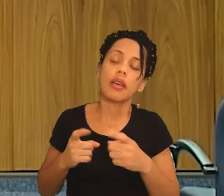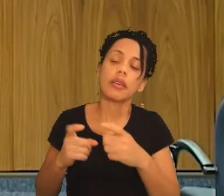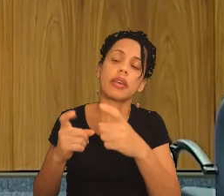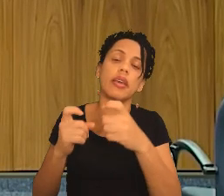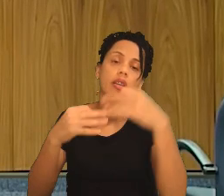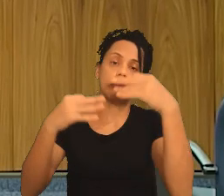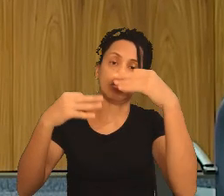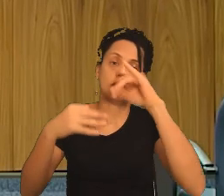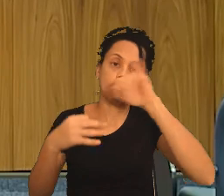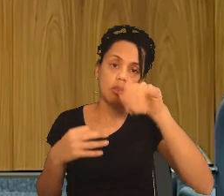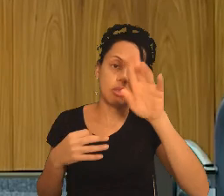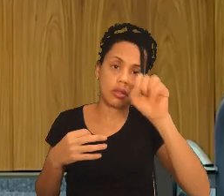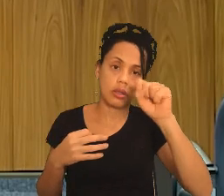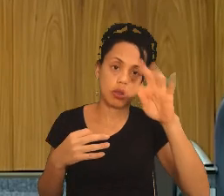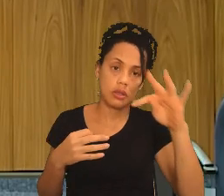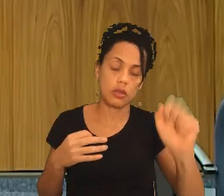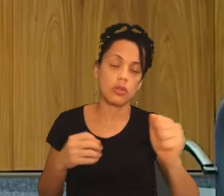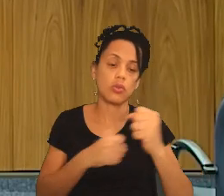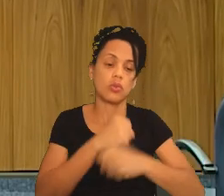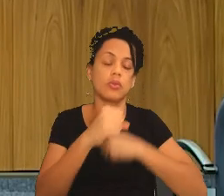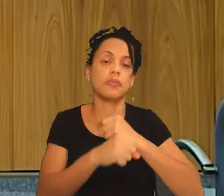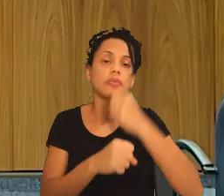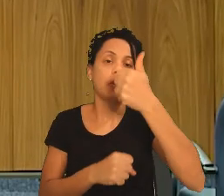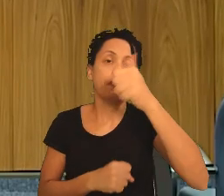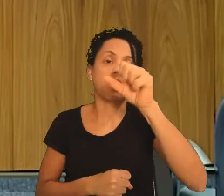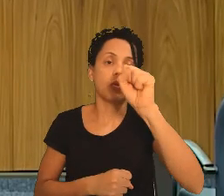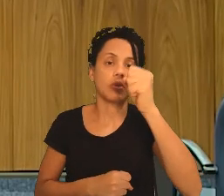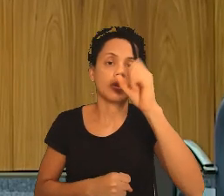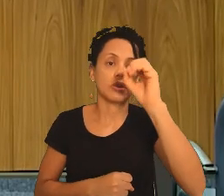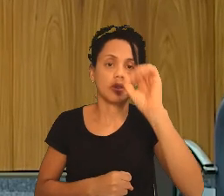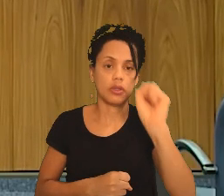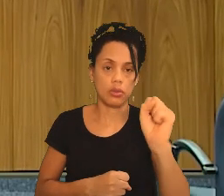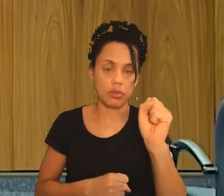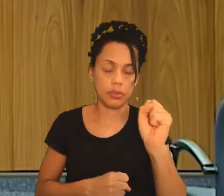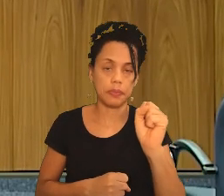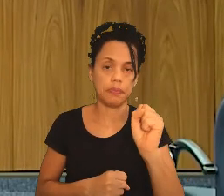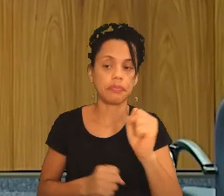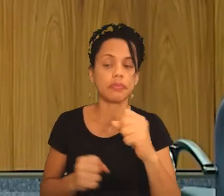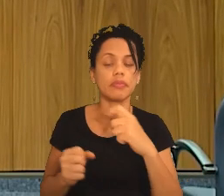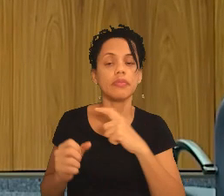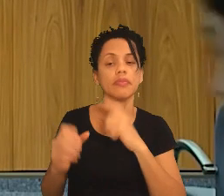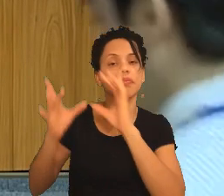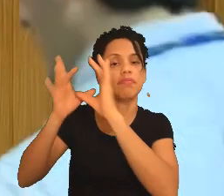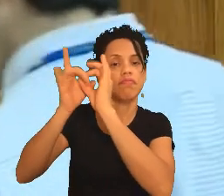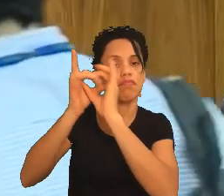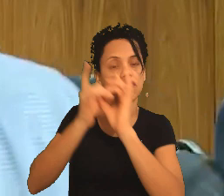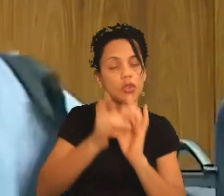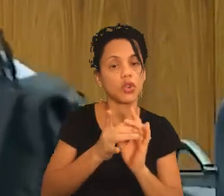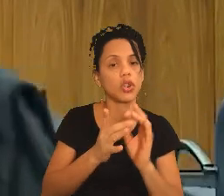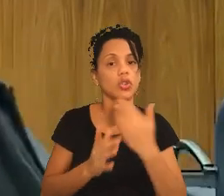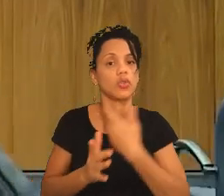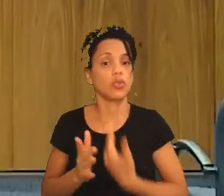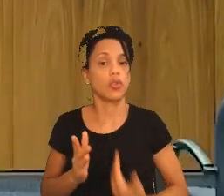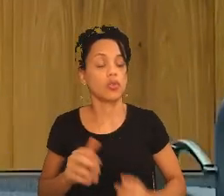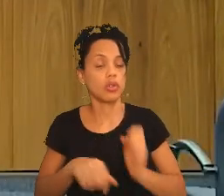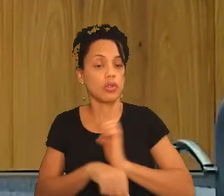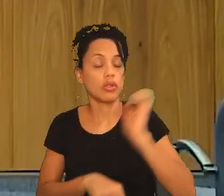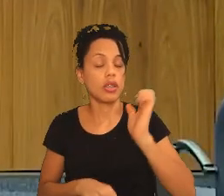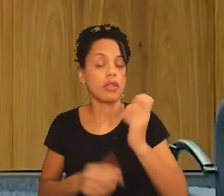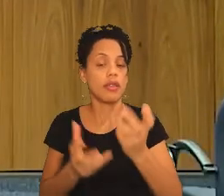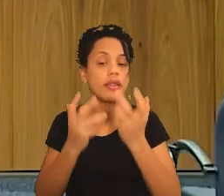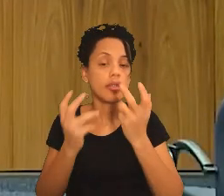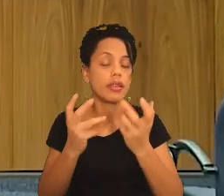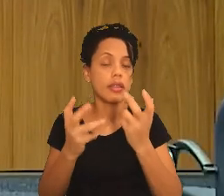sido sempre a mesma, né? Ela teve variações no período colonial, teve idas e vindas, a própria Guerra